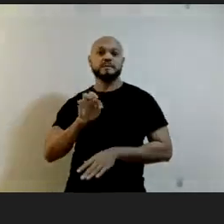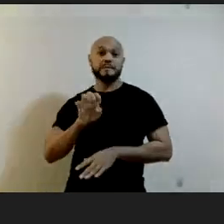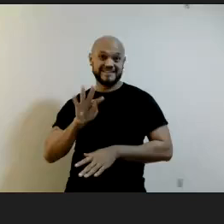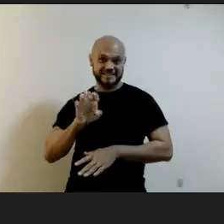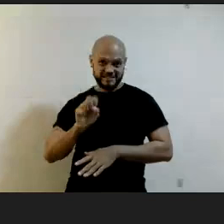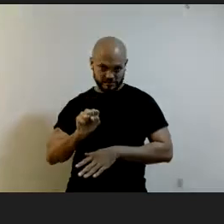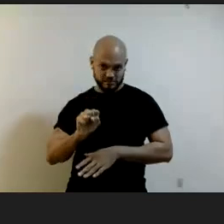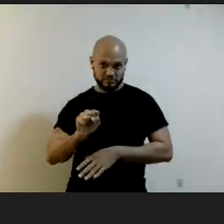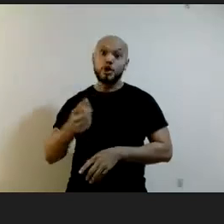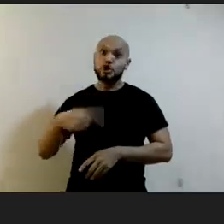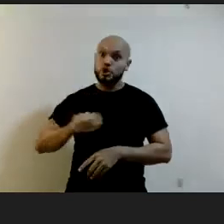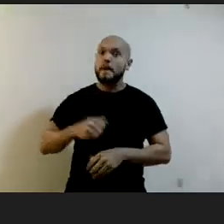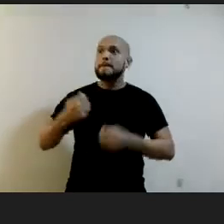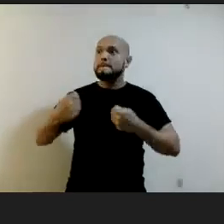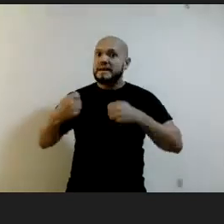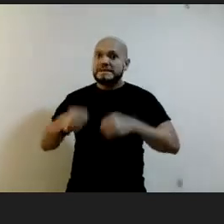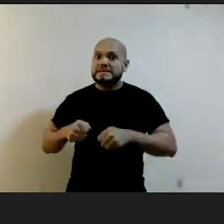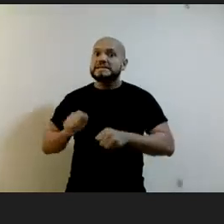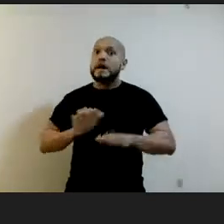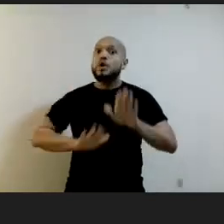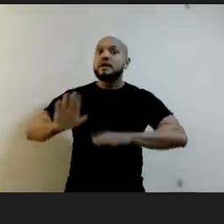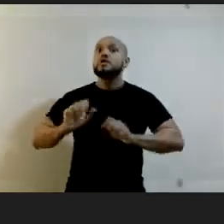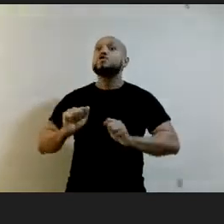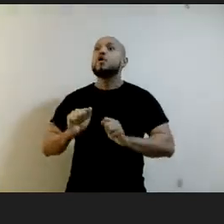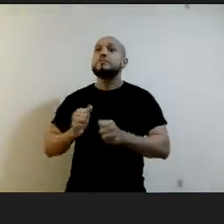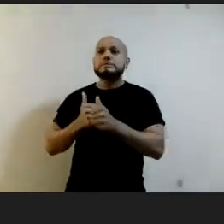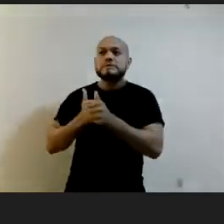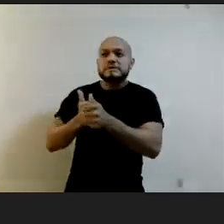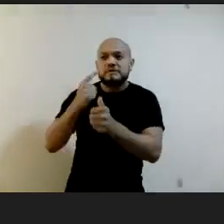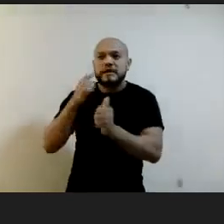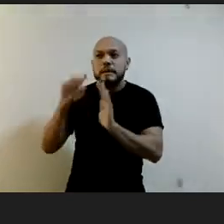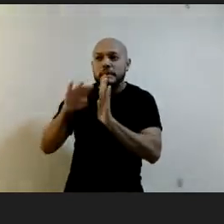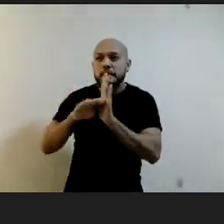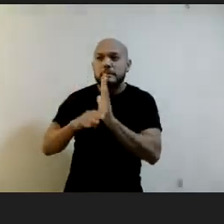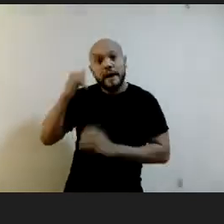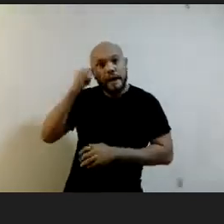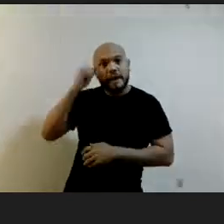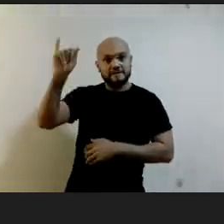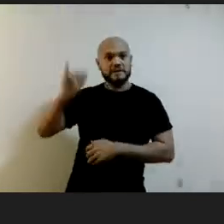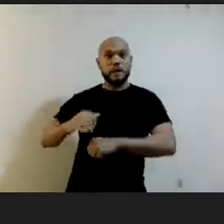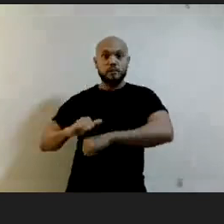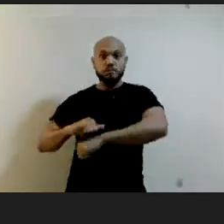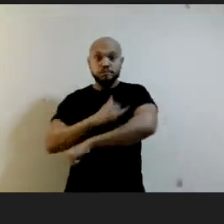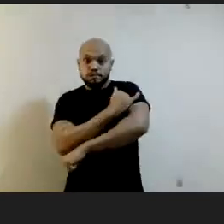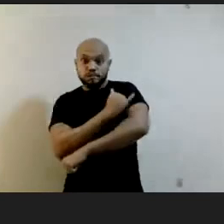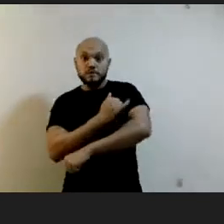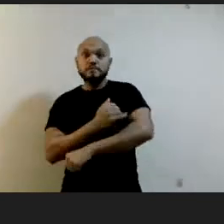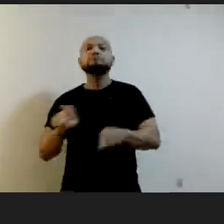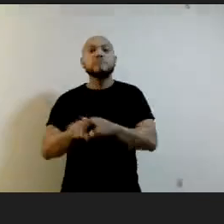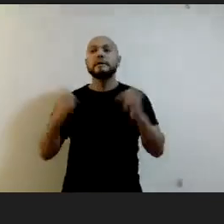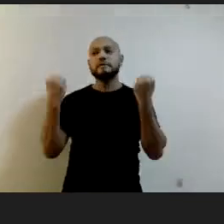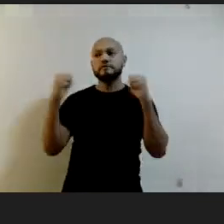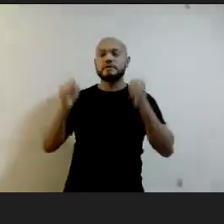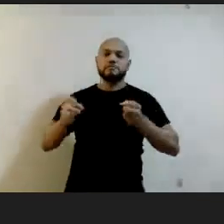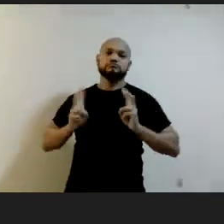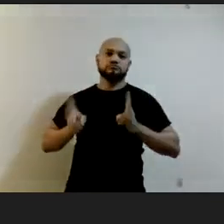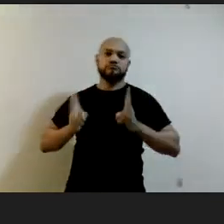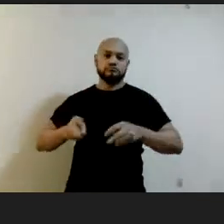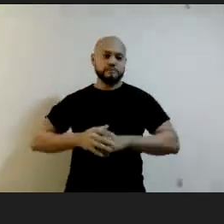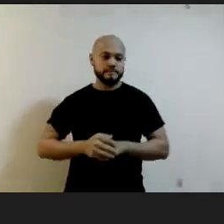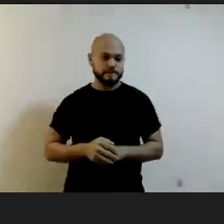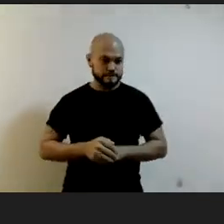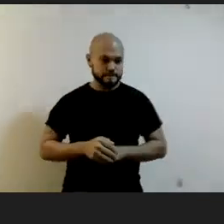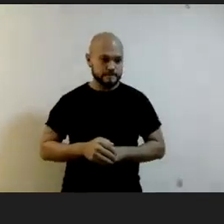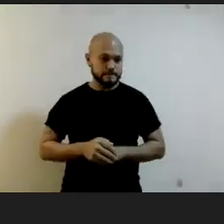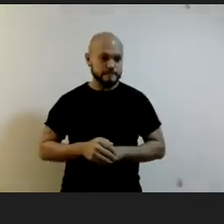isso fazendo a prevenção do excesso de peso e fazendo atividade física regular. A questão